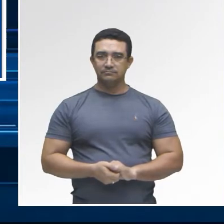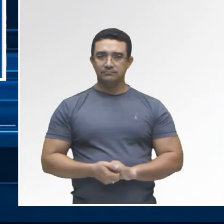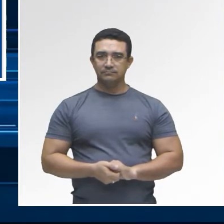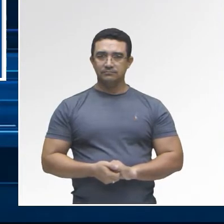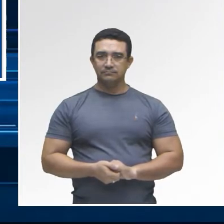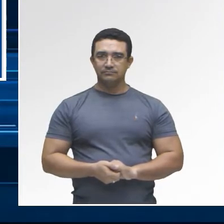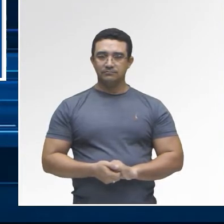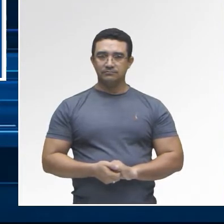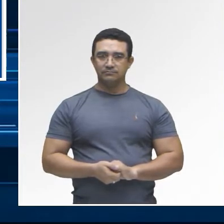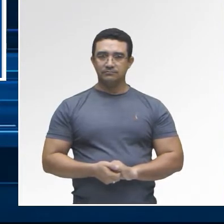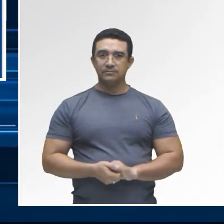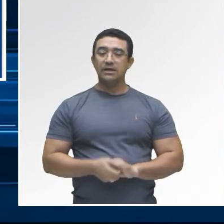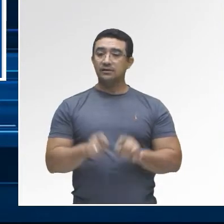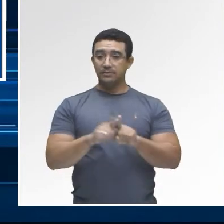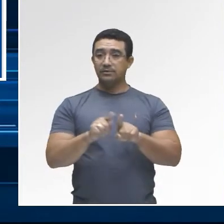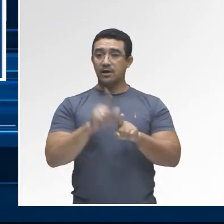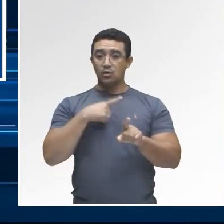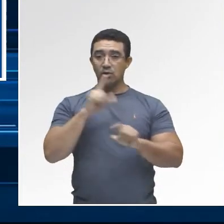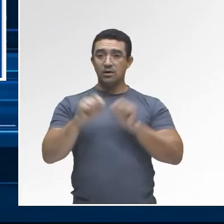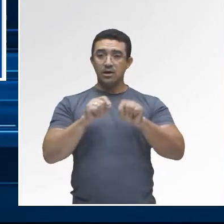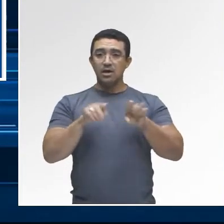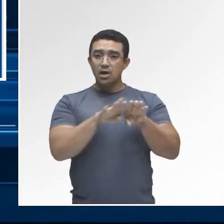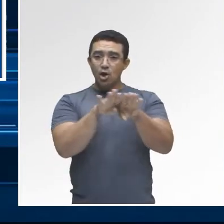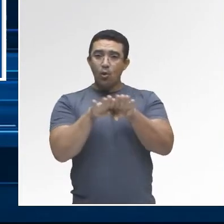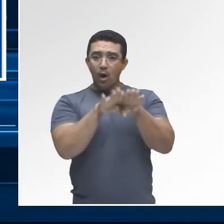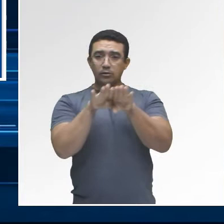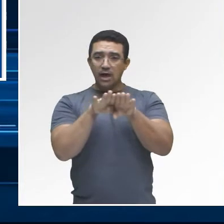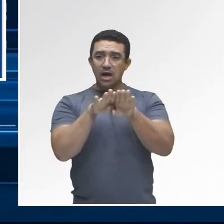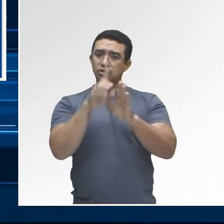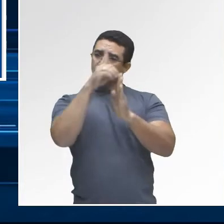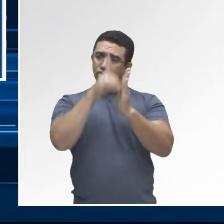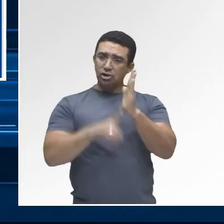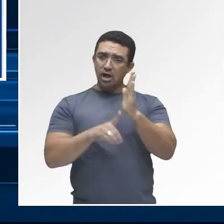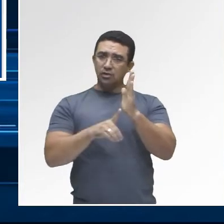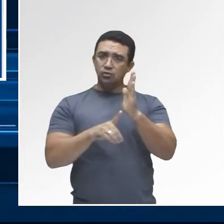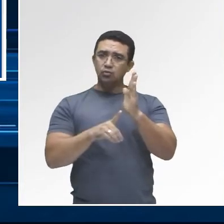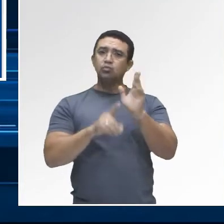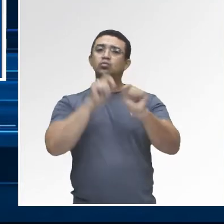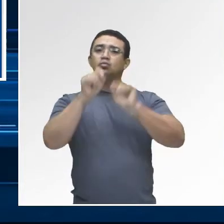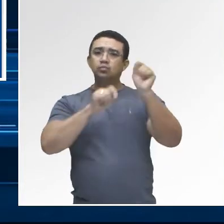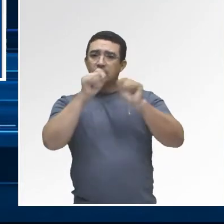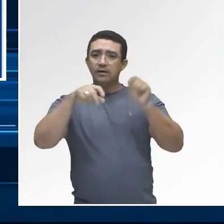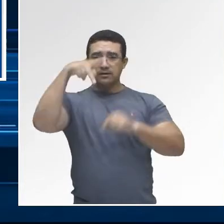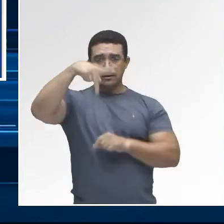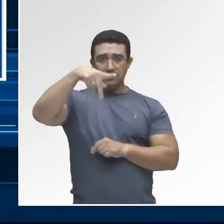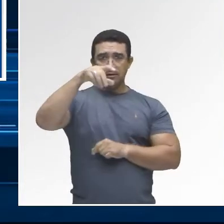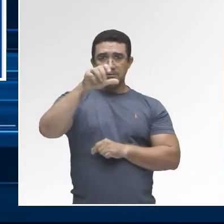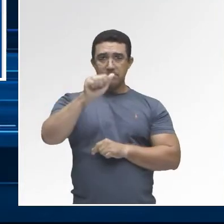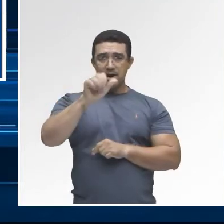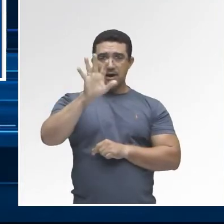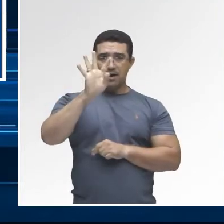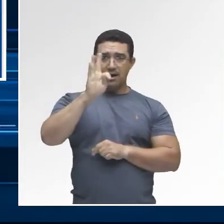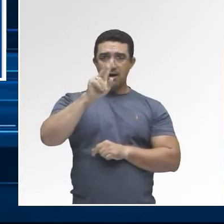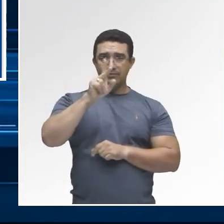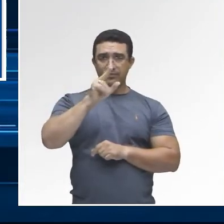dívidas, temos a igualdade de direito entre patrícios e plebeus enriquecidos.